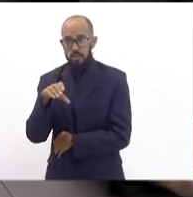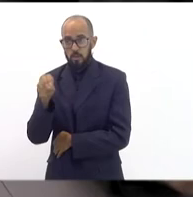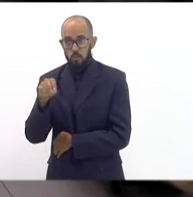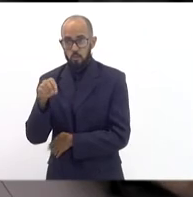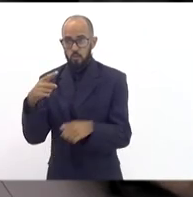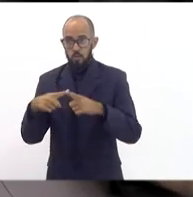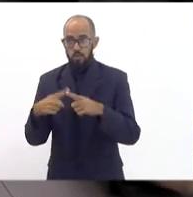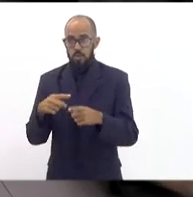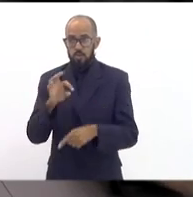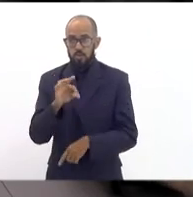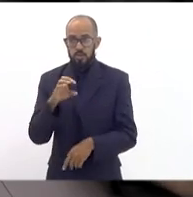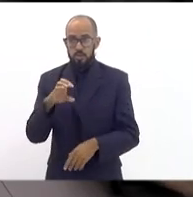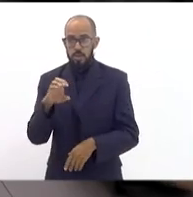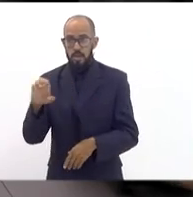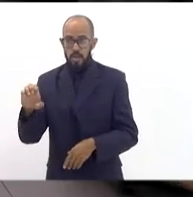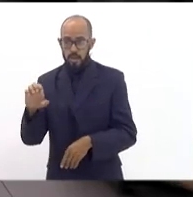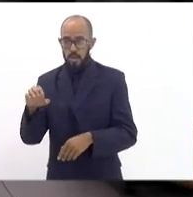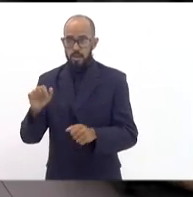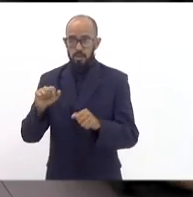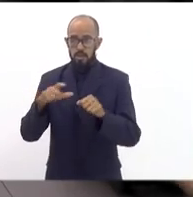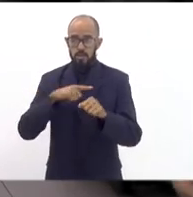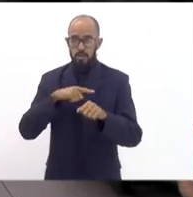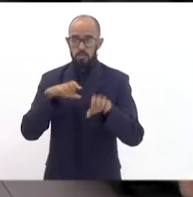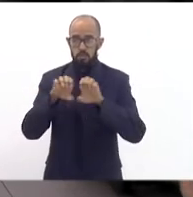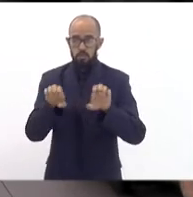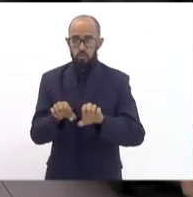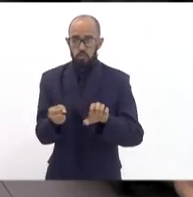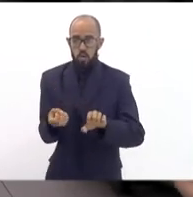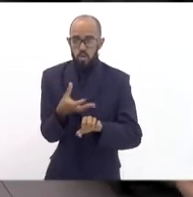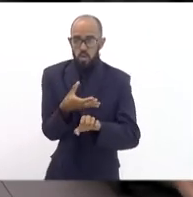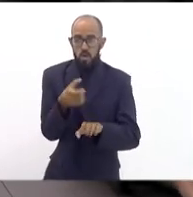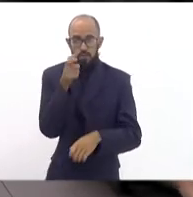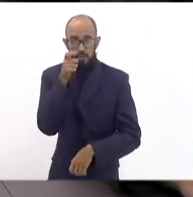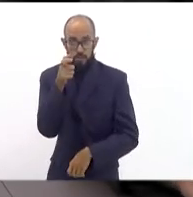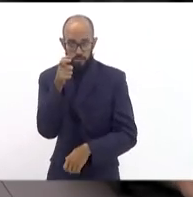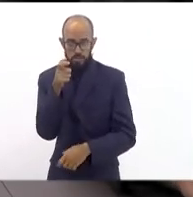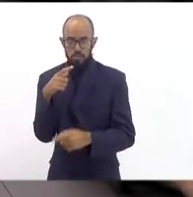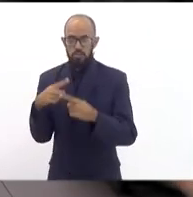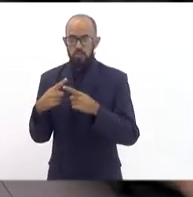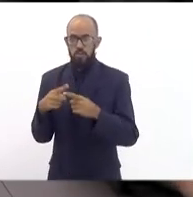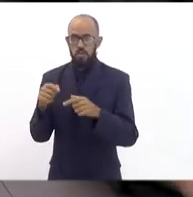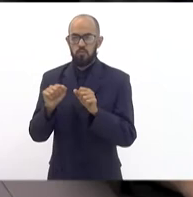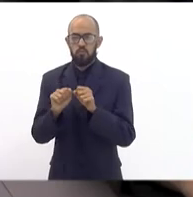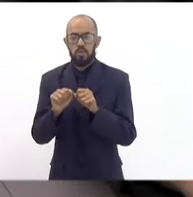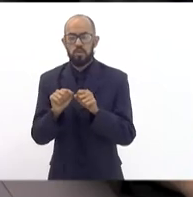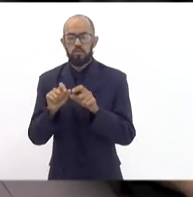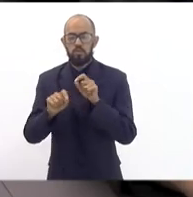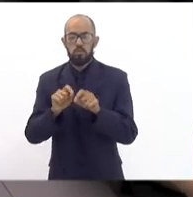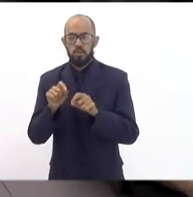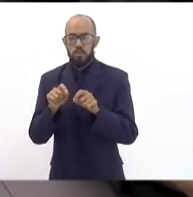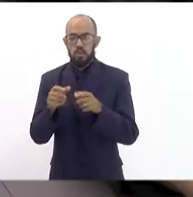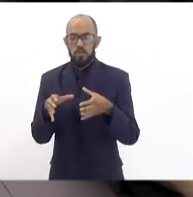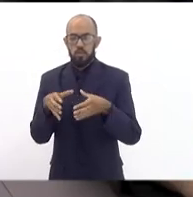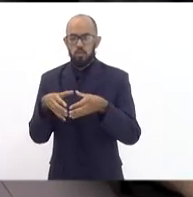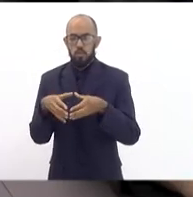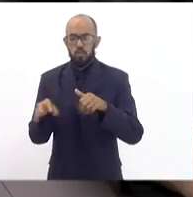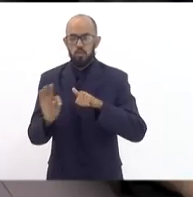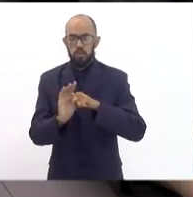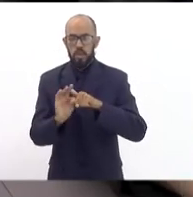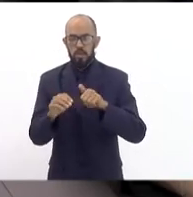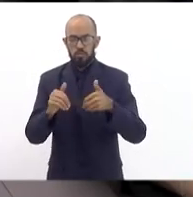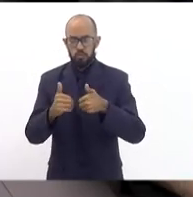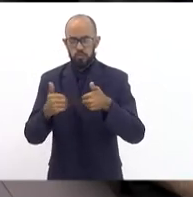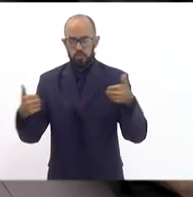ano, uma reestruturação muito interessante, que fez com que o corpo técnico fosse